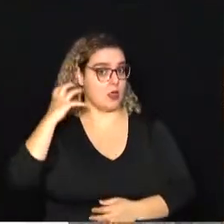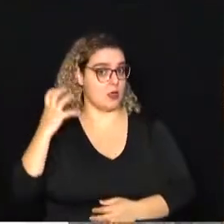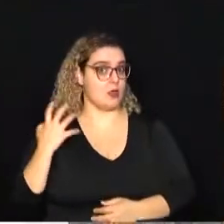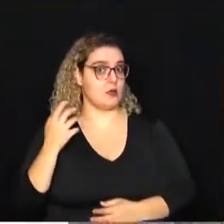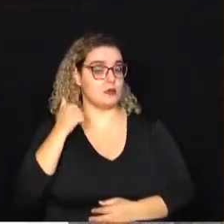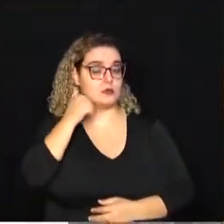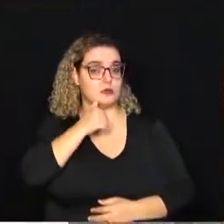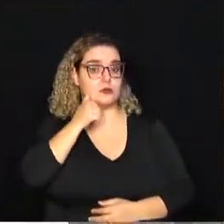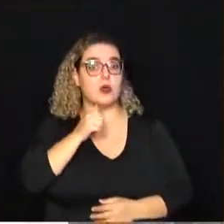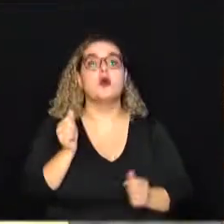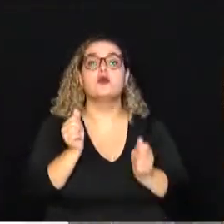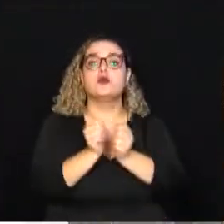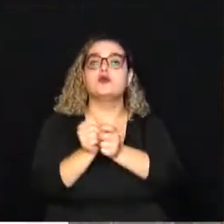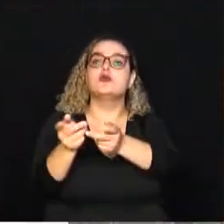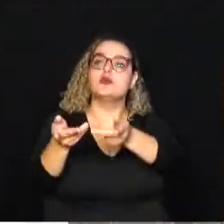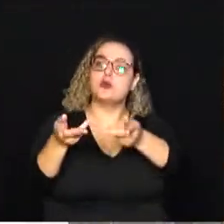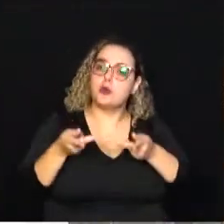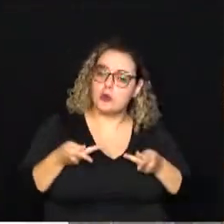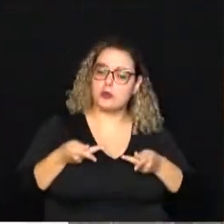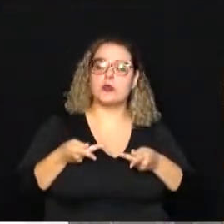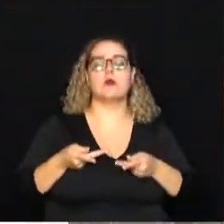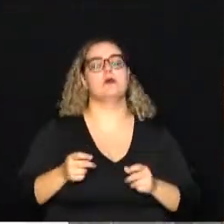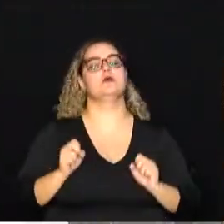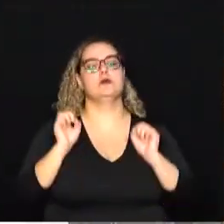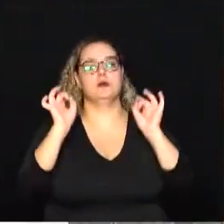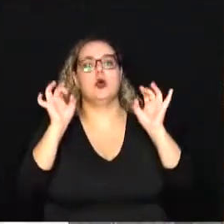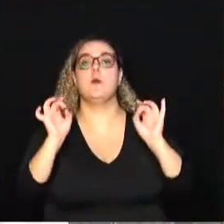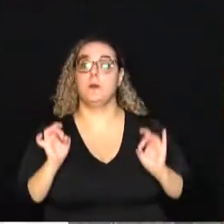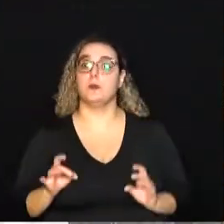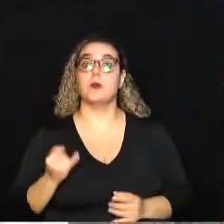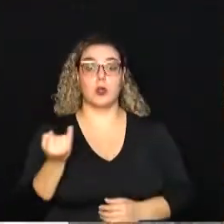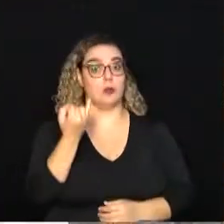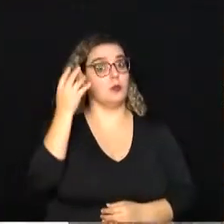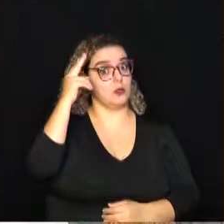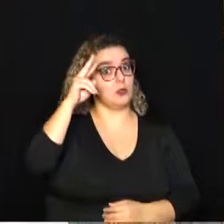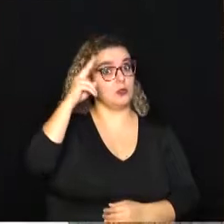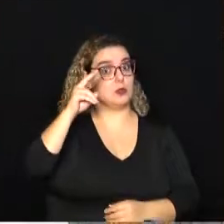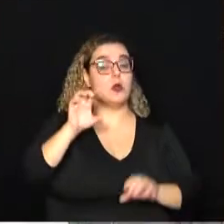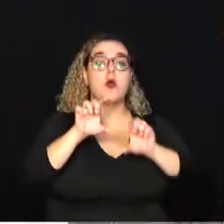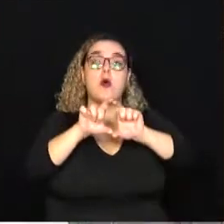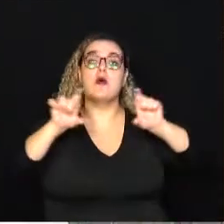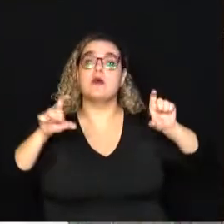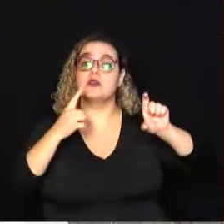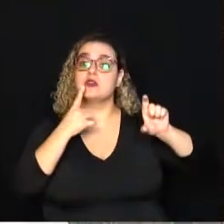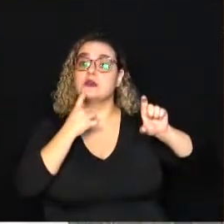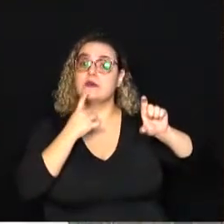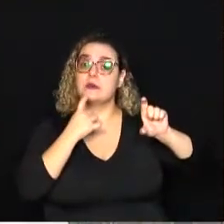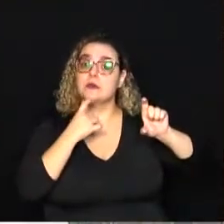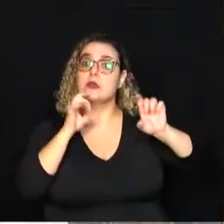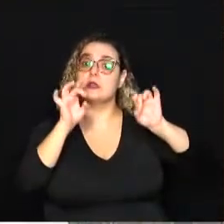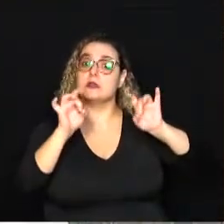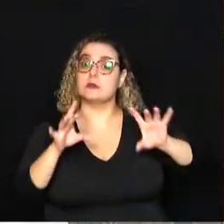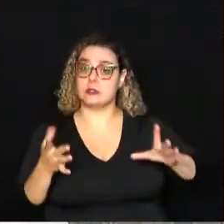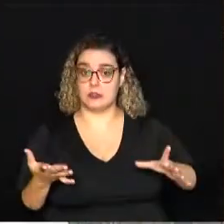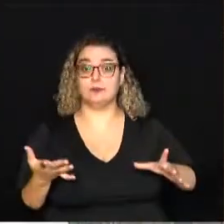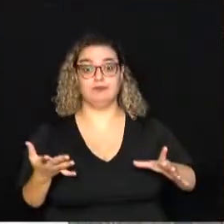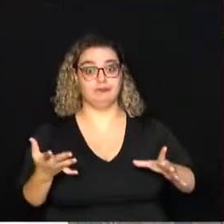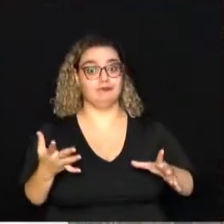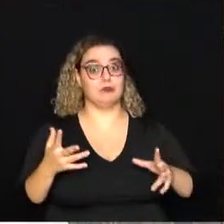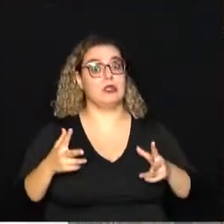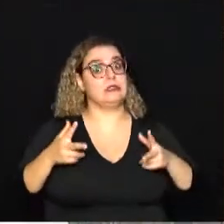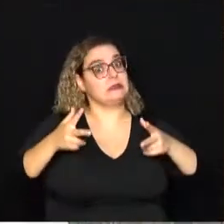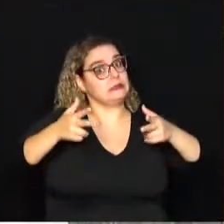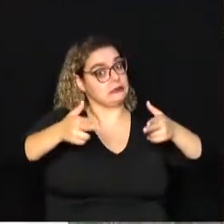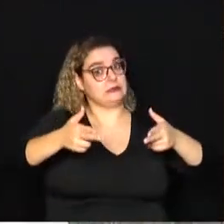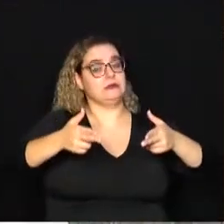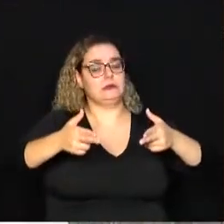com convidados especiais. É importante lembrar que nós estamos em fase vermelha aqui em Campinas, né, uma fase restritiva que está